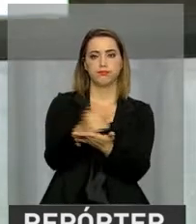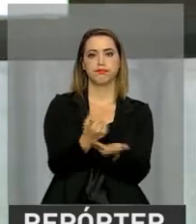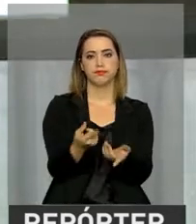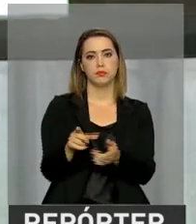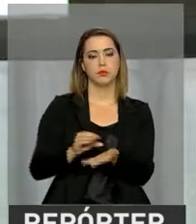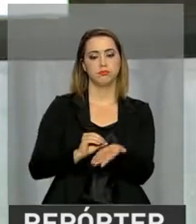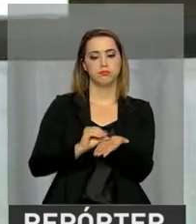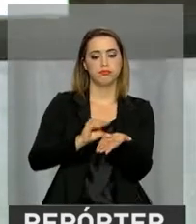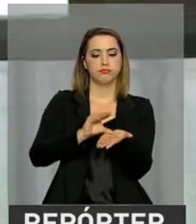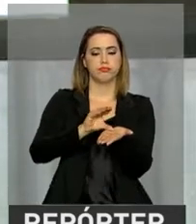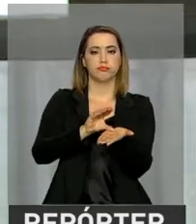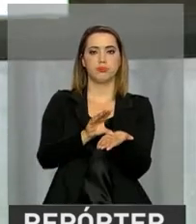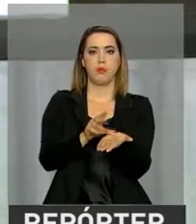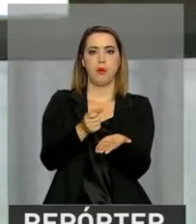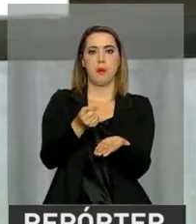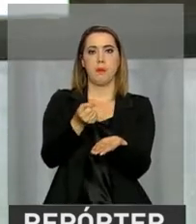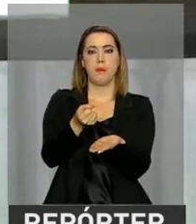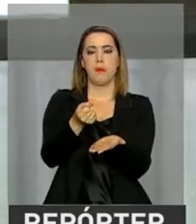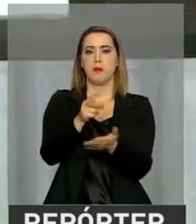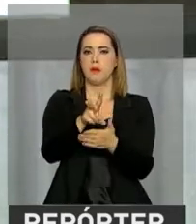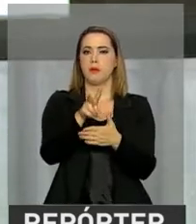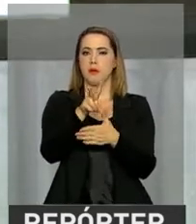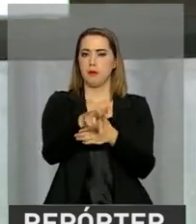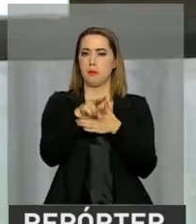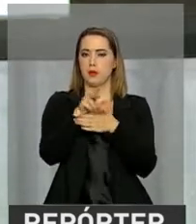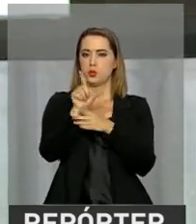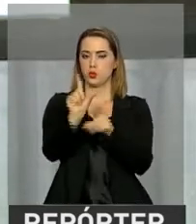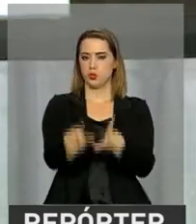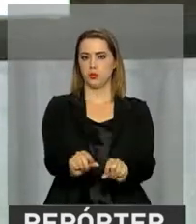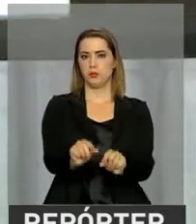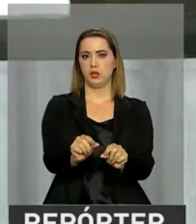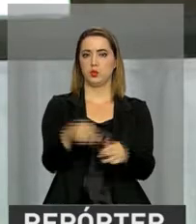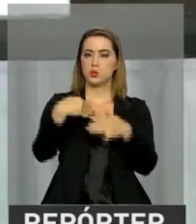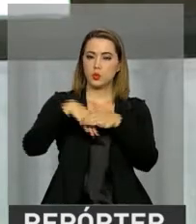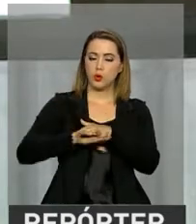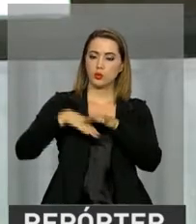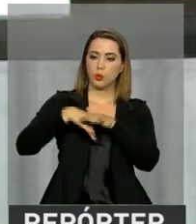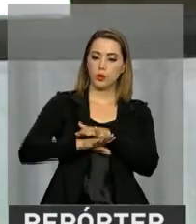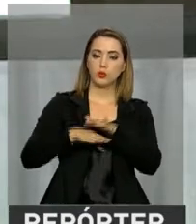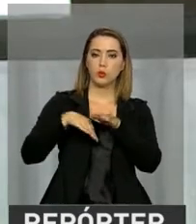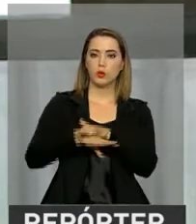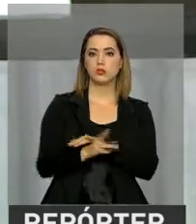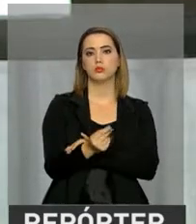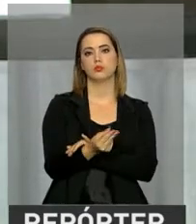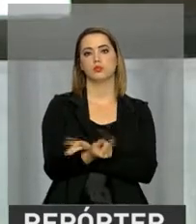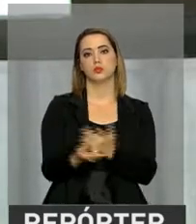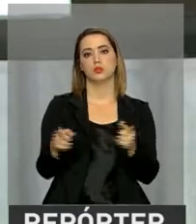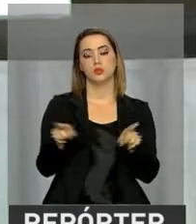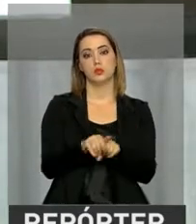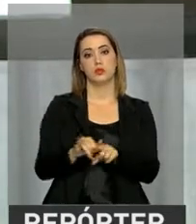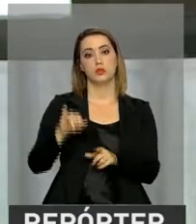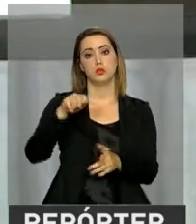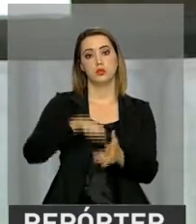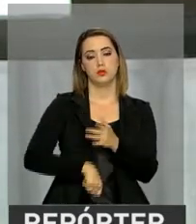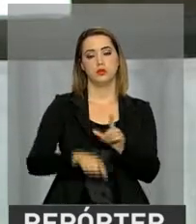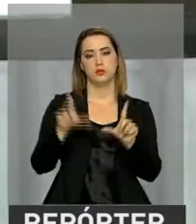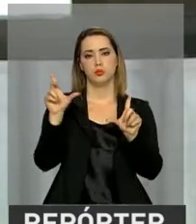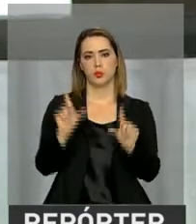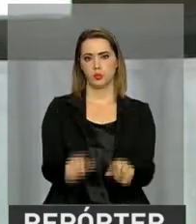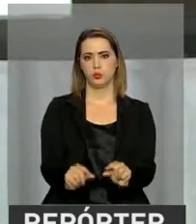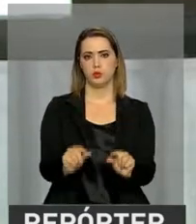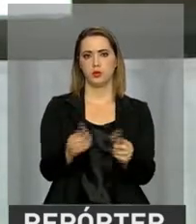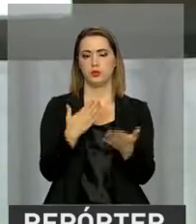dizer emprestou menos e guardou mais dinheiro e com isso teve uma incidência de impostos menor em relação